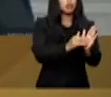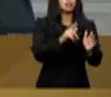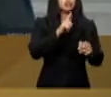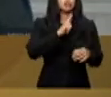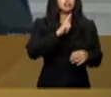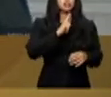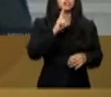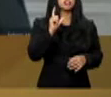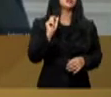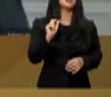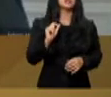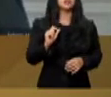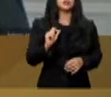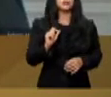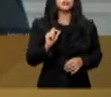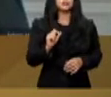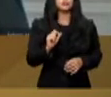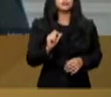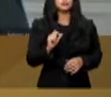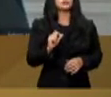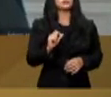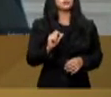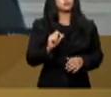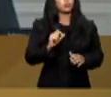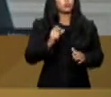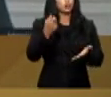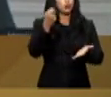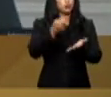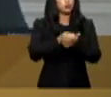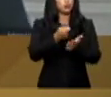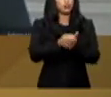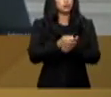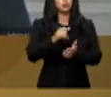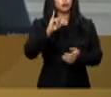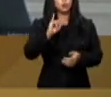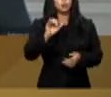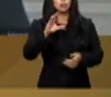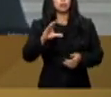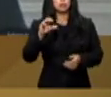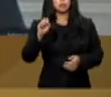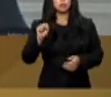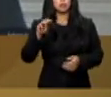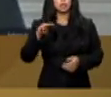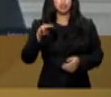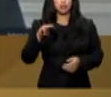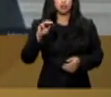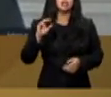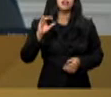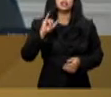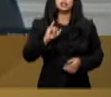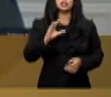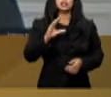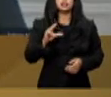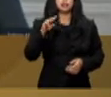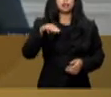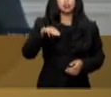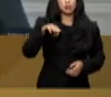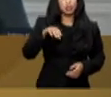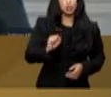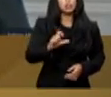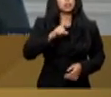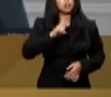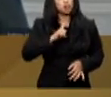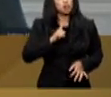era adotada a alíquota interestadual, cabendo ao Estado de localização do destinatário